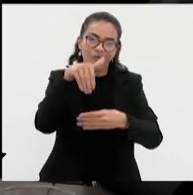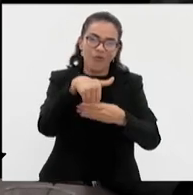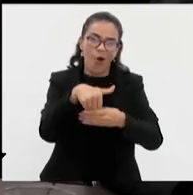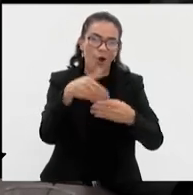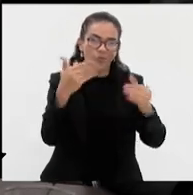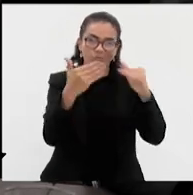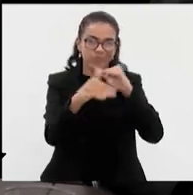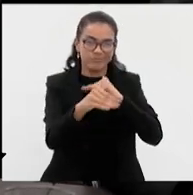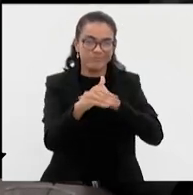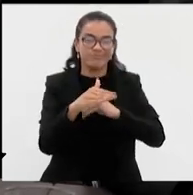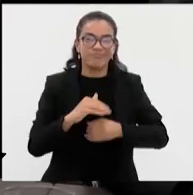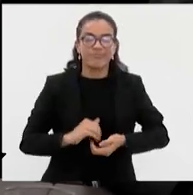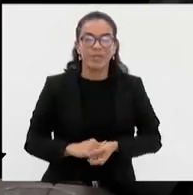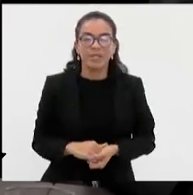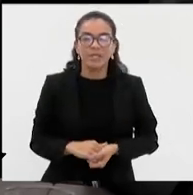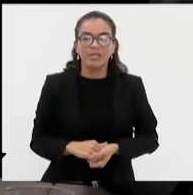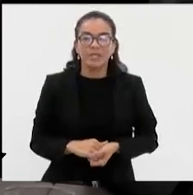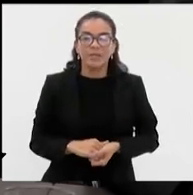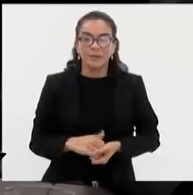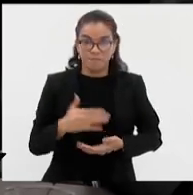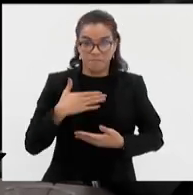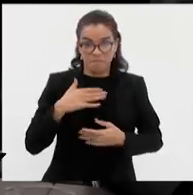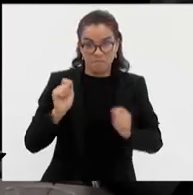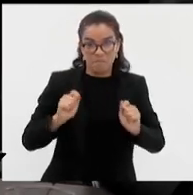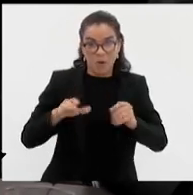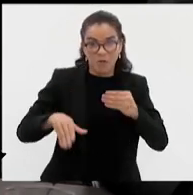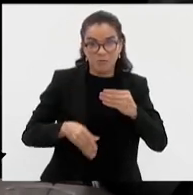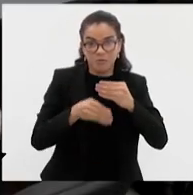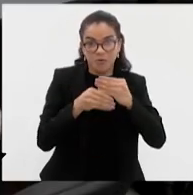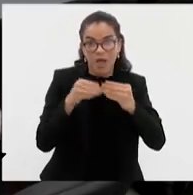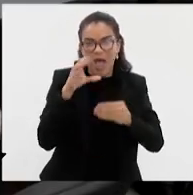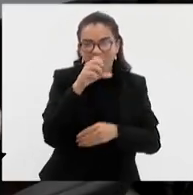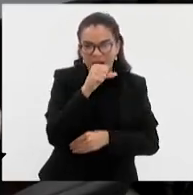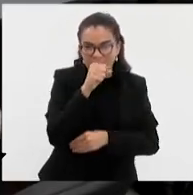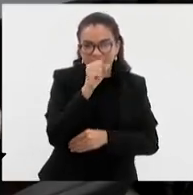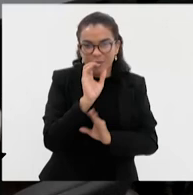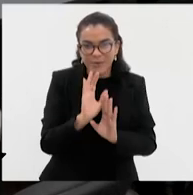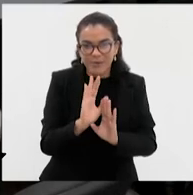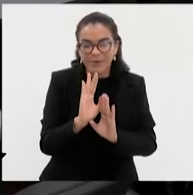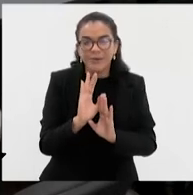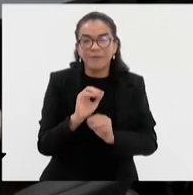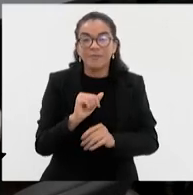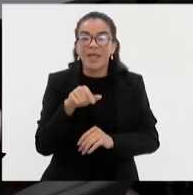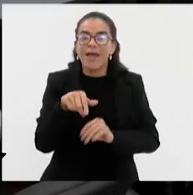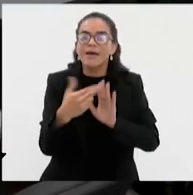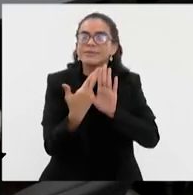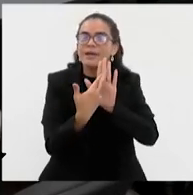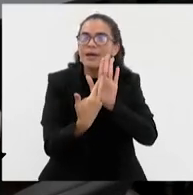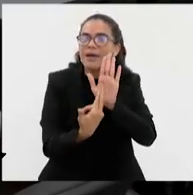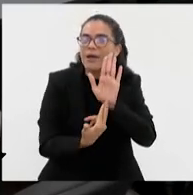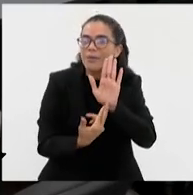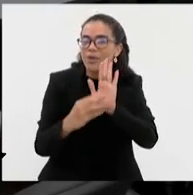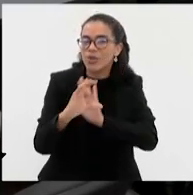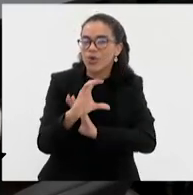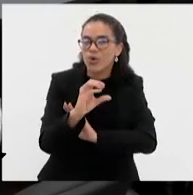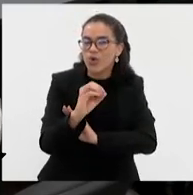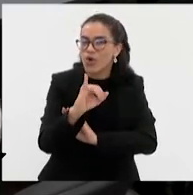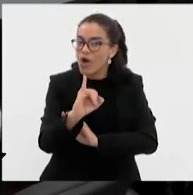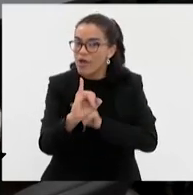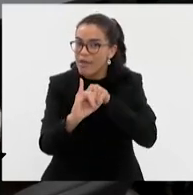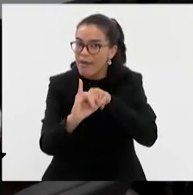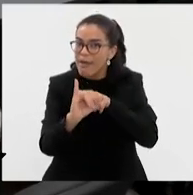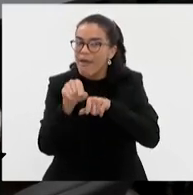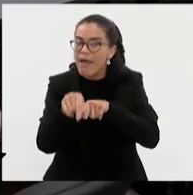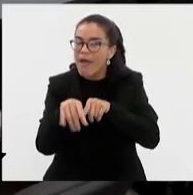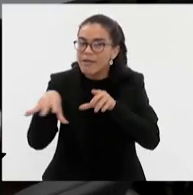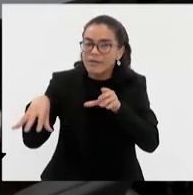do relator. Vossa Excelência, me dá uma parte rapidamente? Claro. Essa regulamentação do COI é uma regulamentação